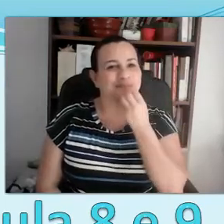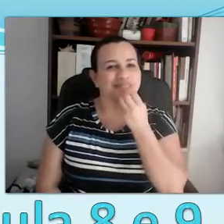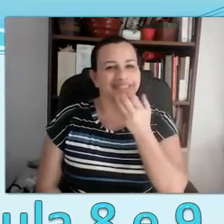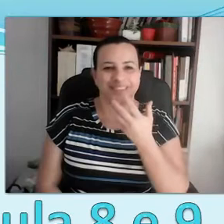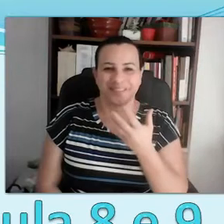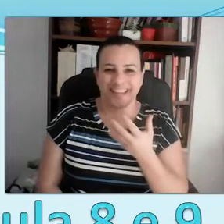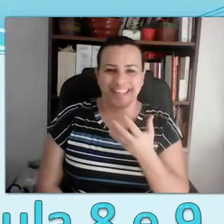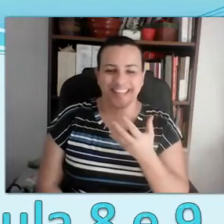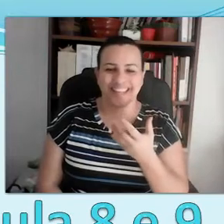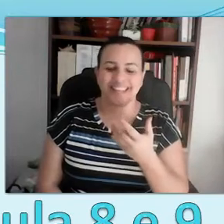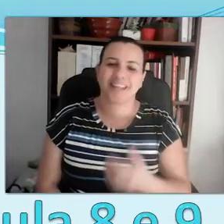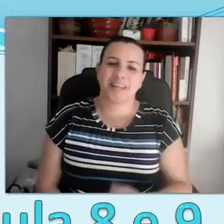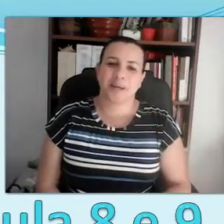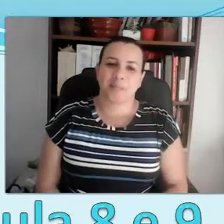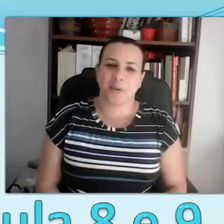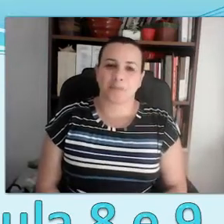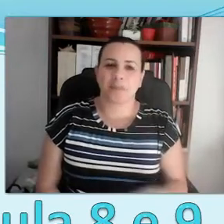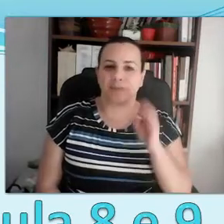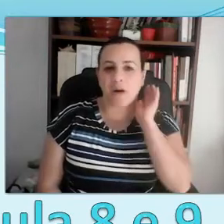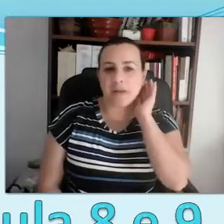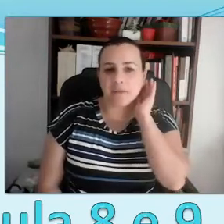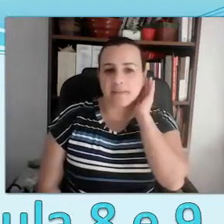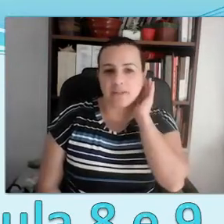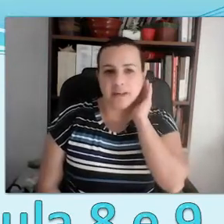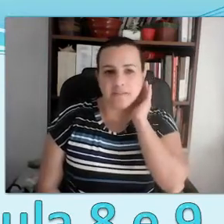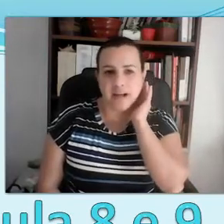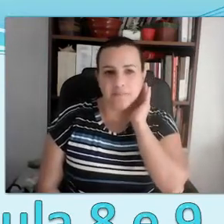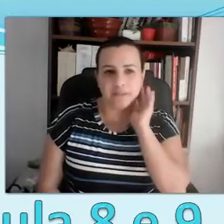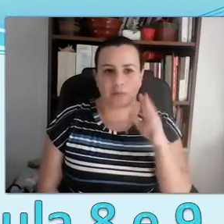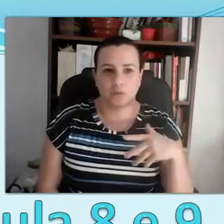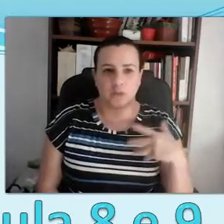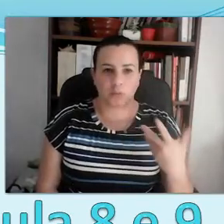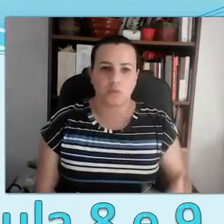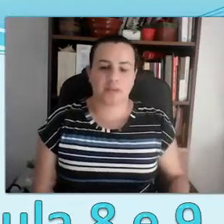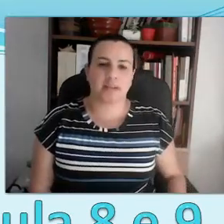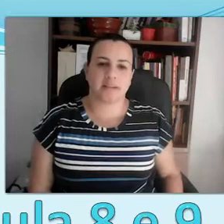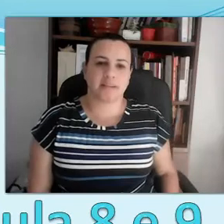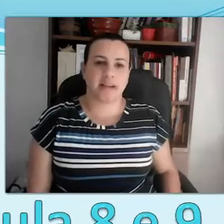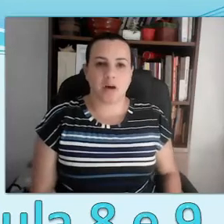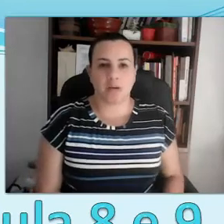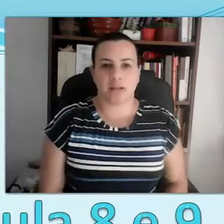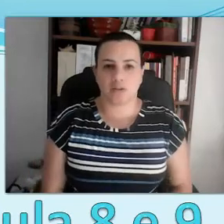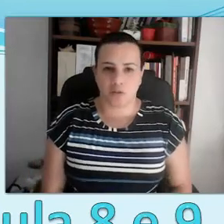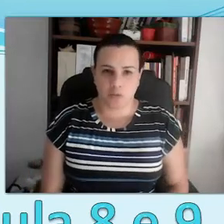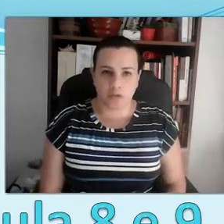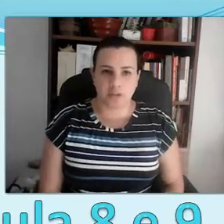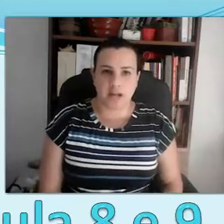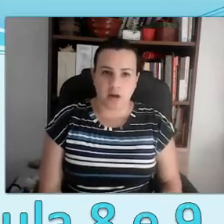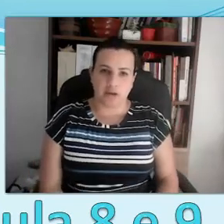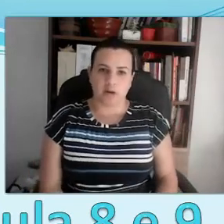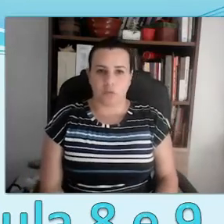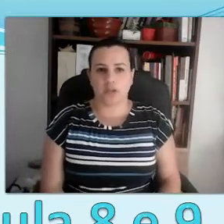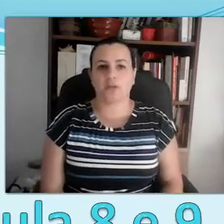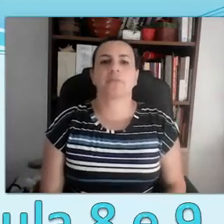Olá, tudo bem? Bom, pessoal, eu decidi gravar então os conteúdos da nossa aula de